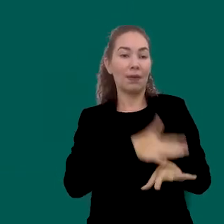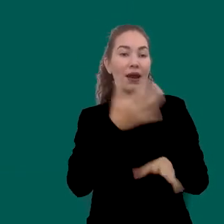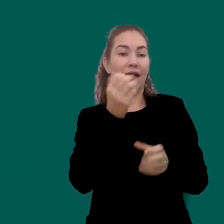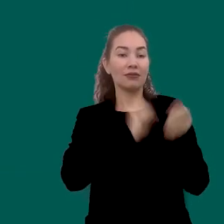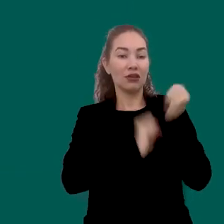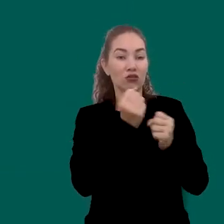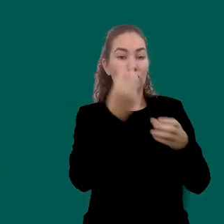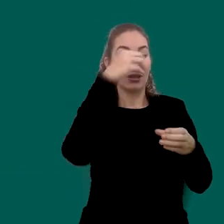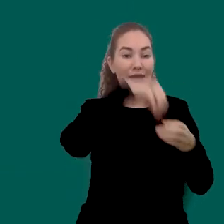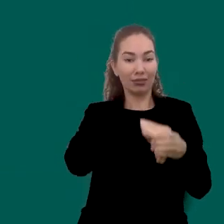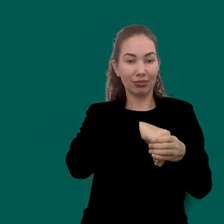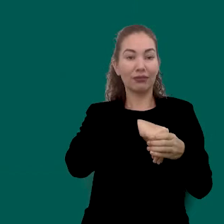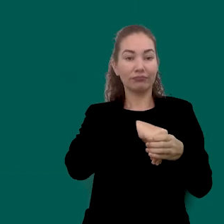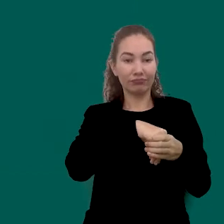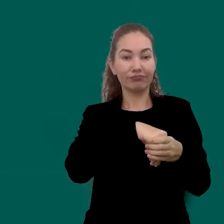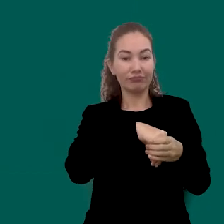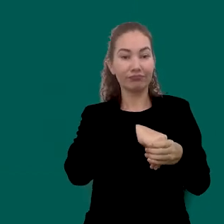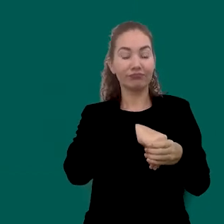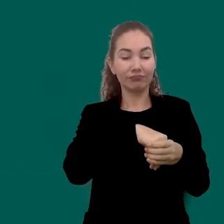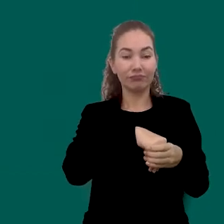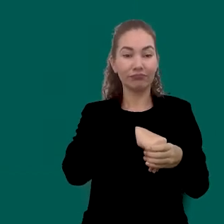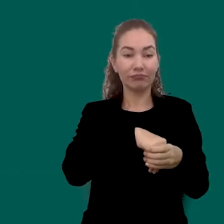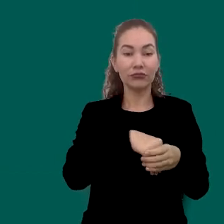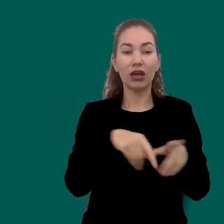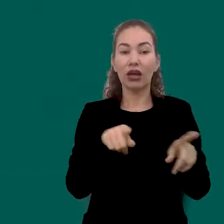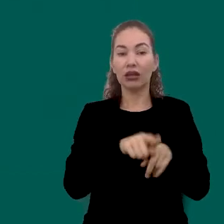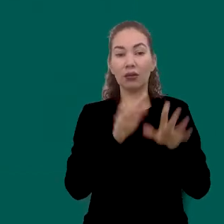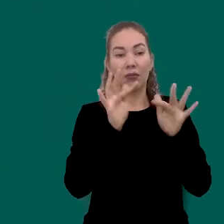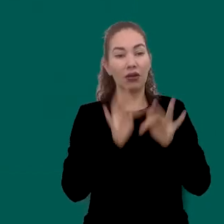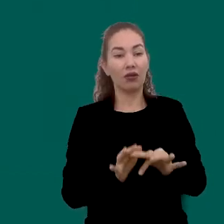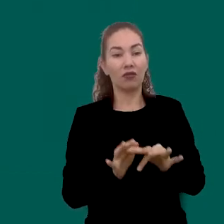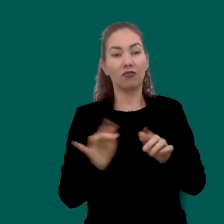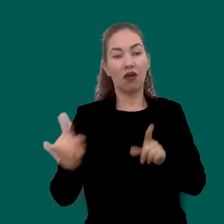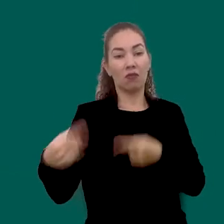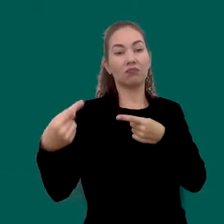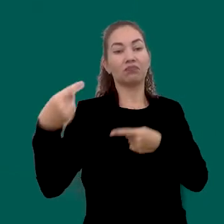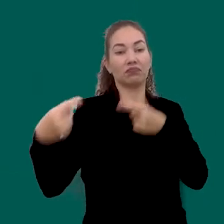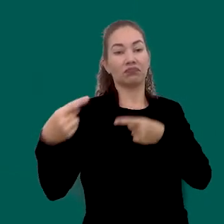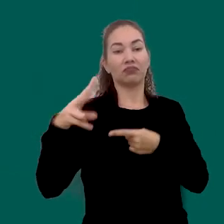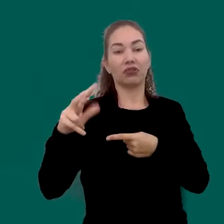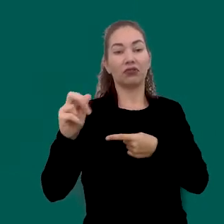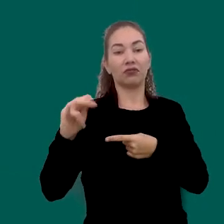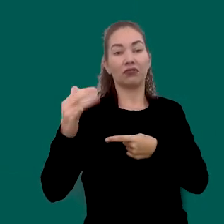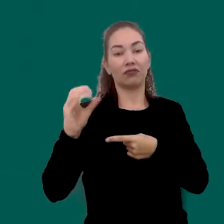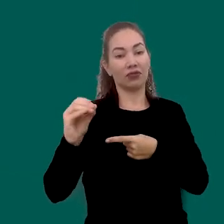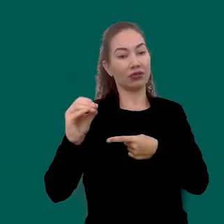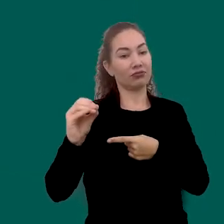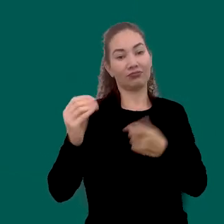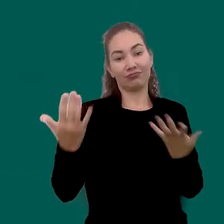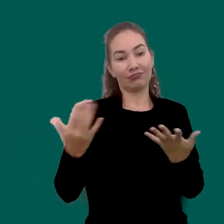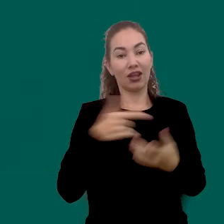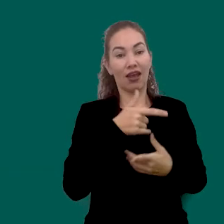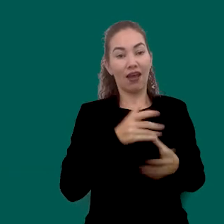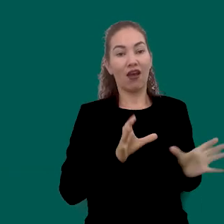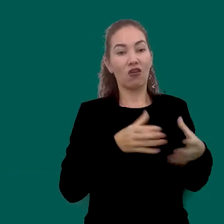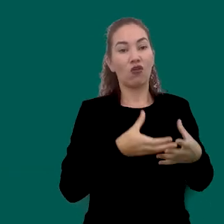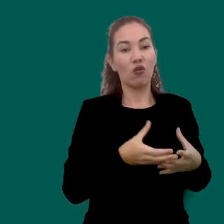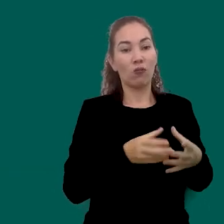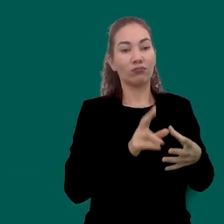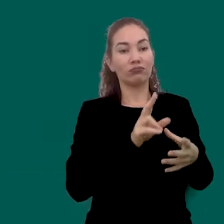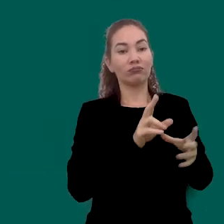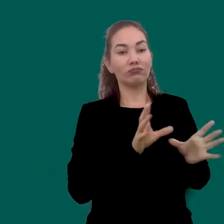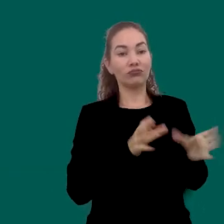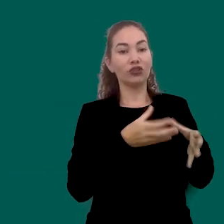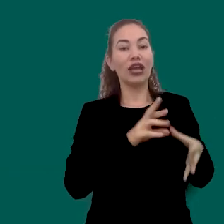para dentro desse jogo, né? E acabar brigando com os próprios varejistas ali. Eles acabam se tornando uma grande rede digital